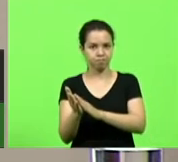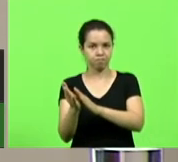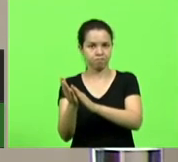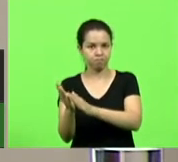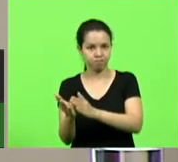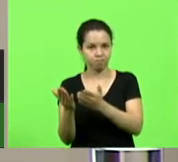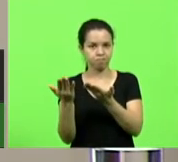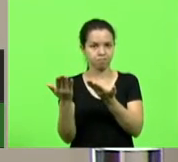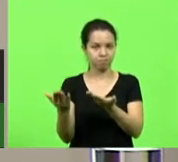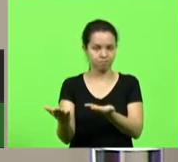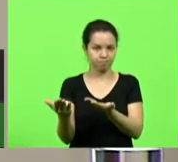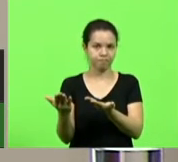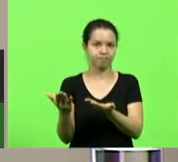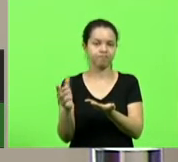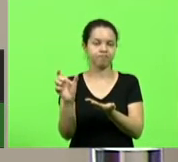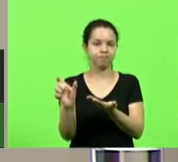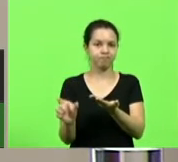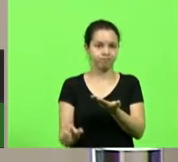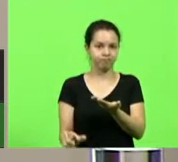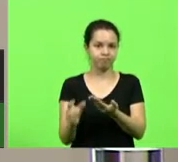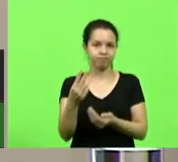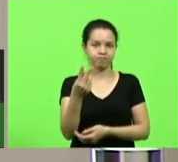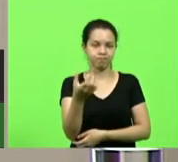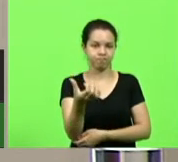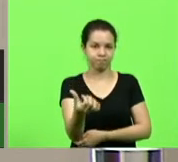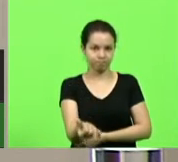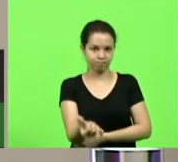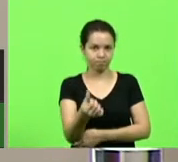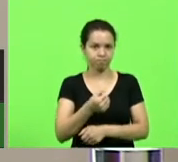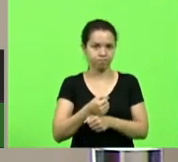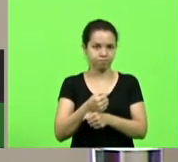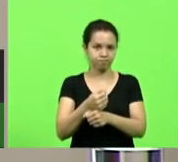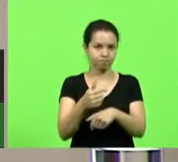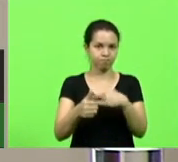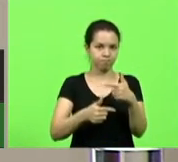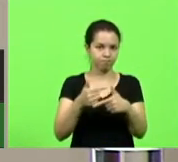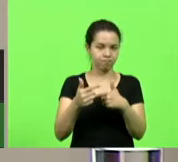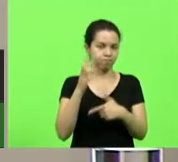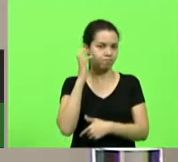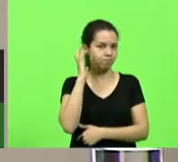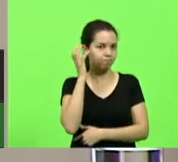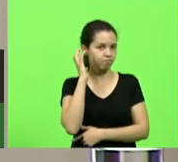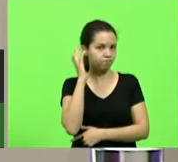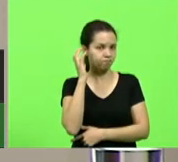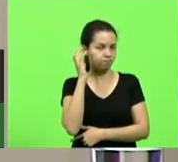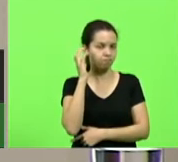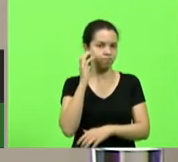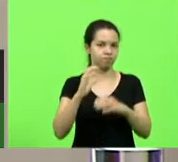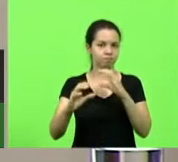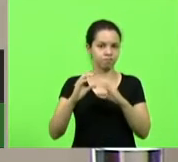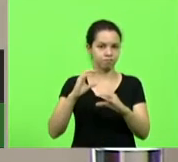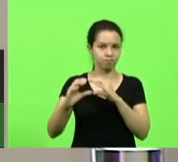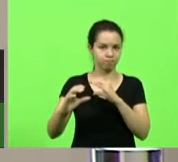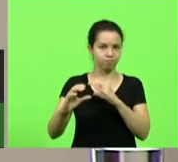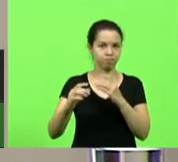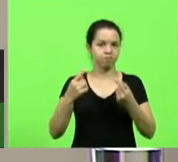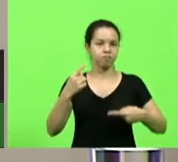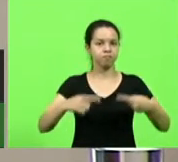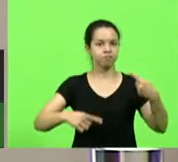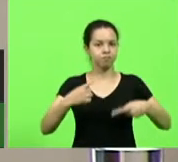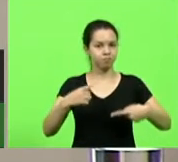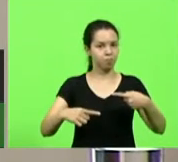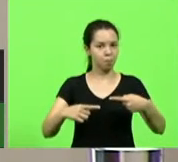Custódio pelos 26 anos de serviços prestados à rádio comunicação, em discussão. Não havendo quem queira discutir,